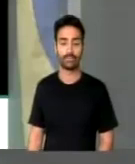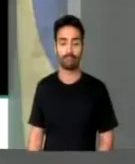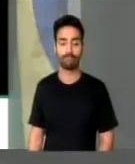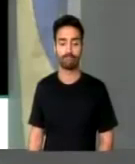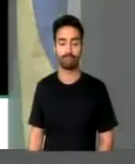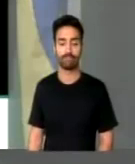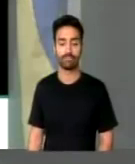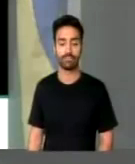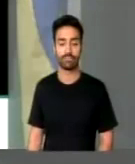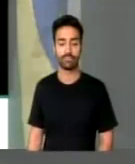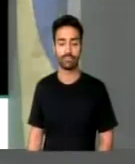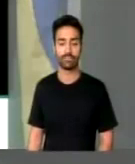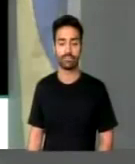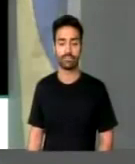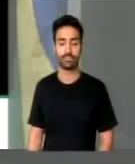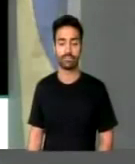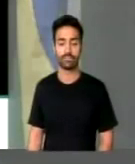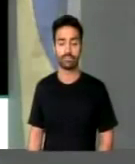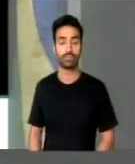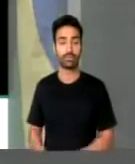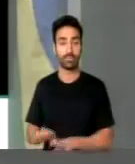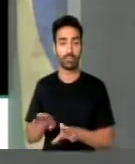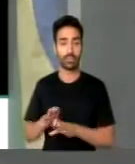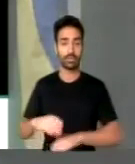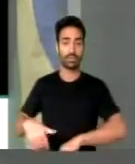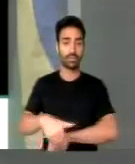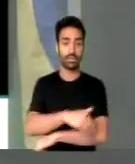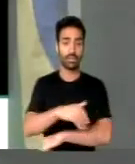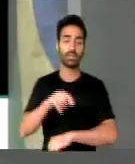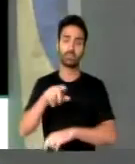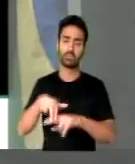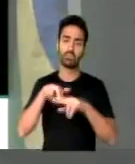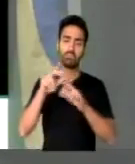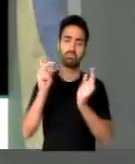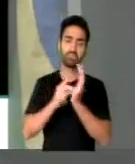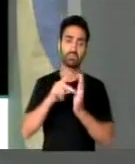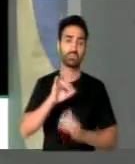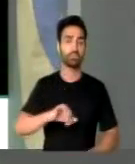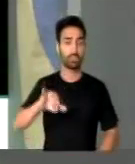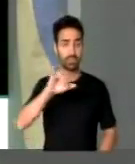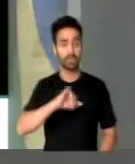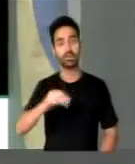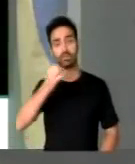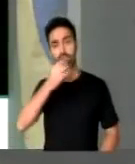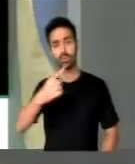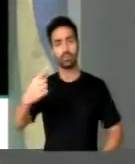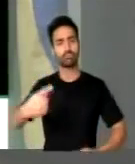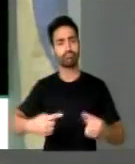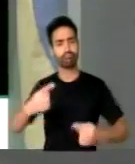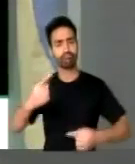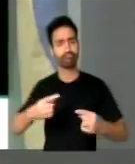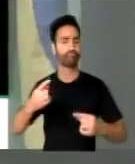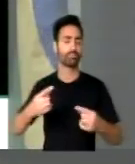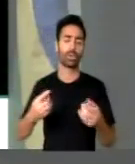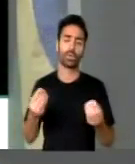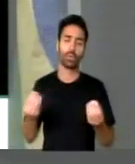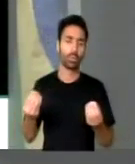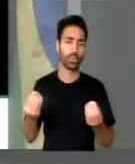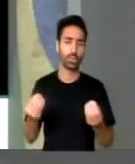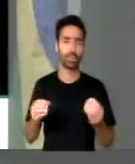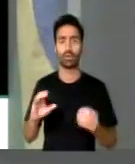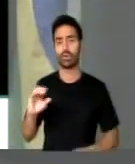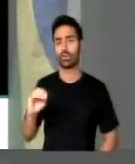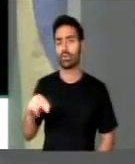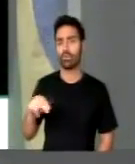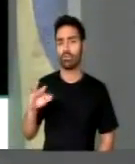Só para terminar, senhor presidente, das nossas estradas. Por isso é importante uma boa discussão entre o